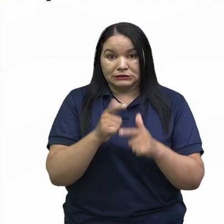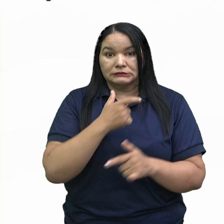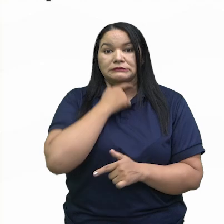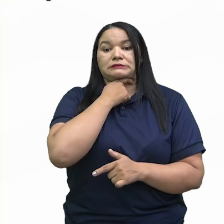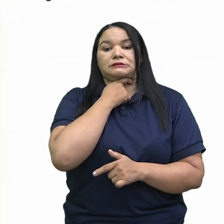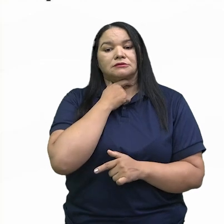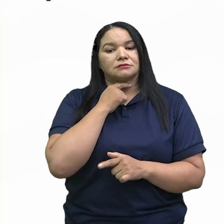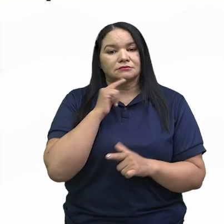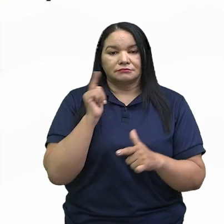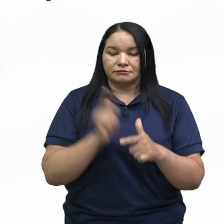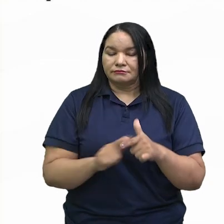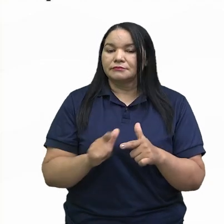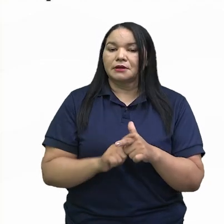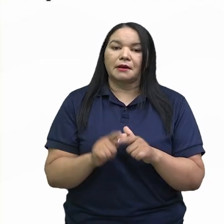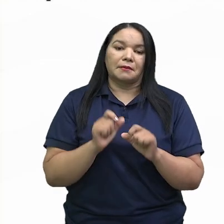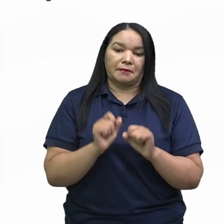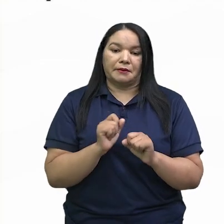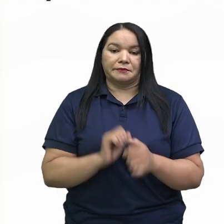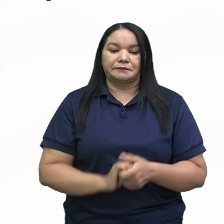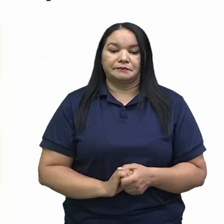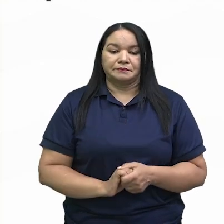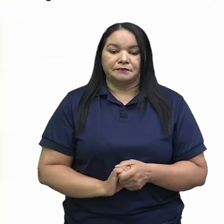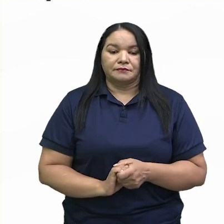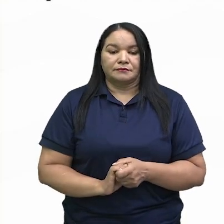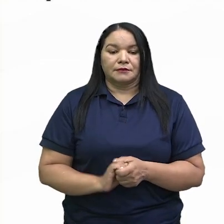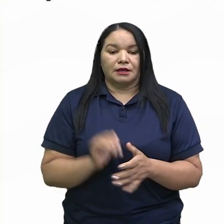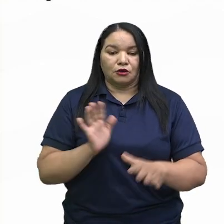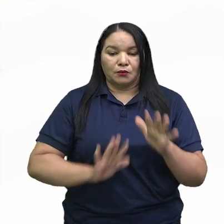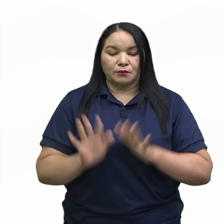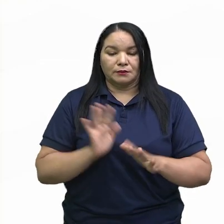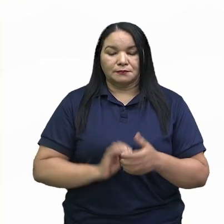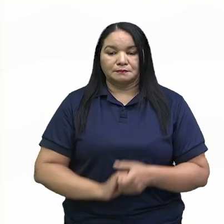Então, muito cuidado com esse tipo de juros, tá bom?